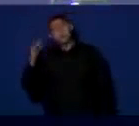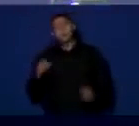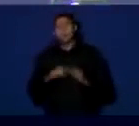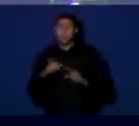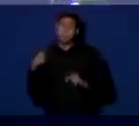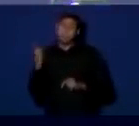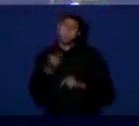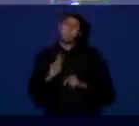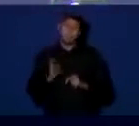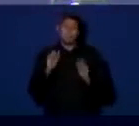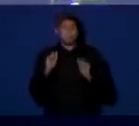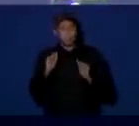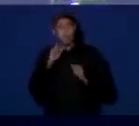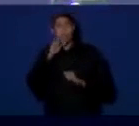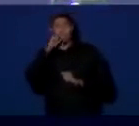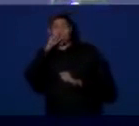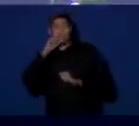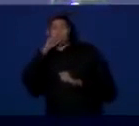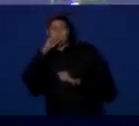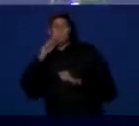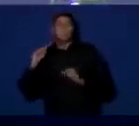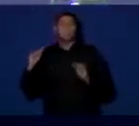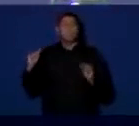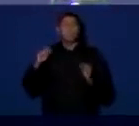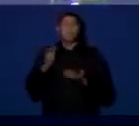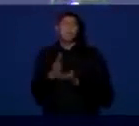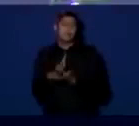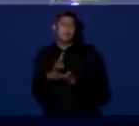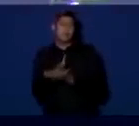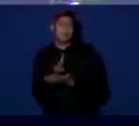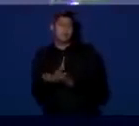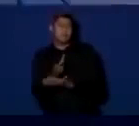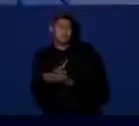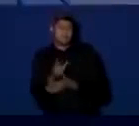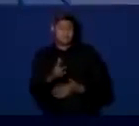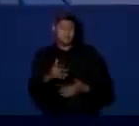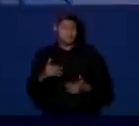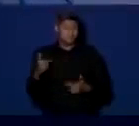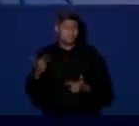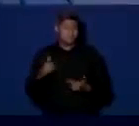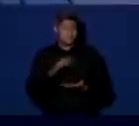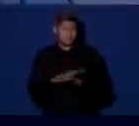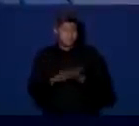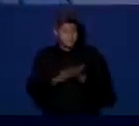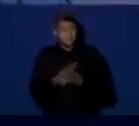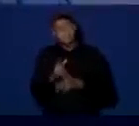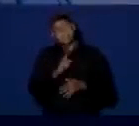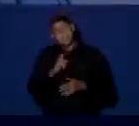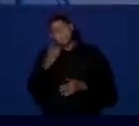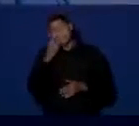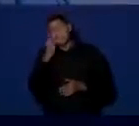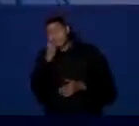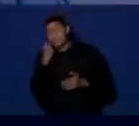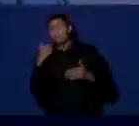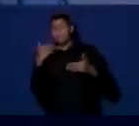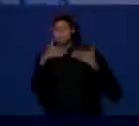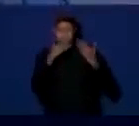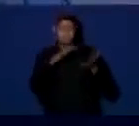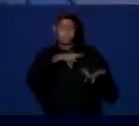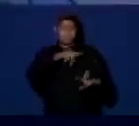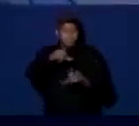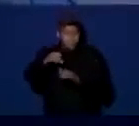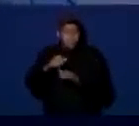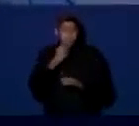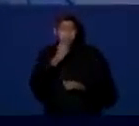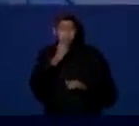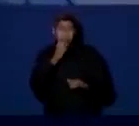mas a gente sempre pode estar ao risco de estar errado e não ser nada disso, e ter uma grande ganho de produtividade global,